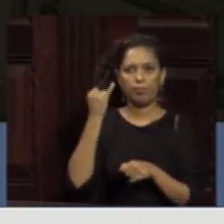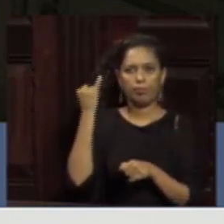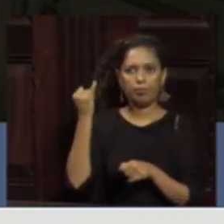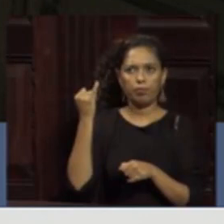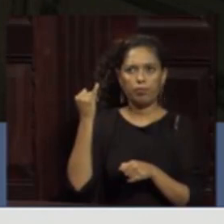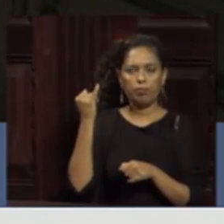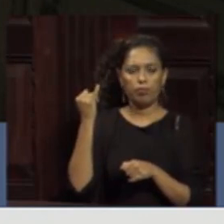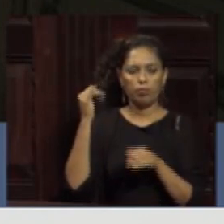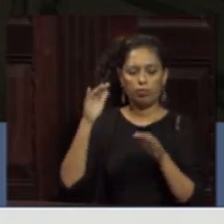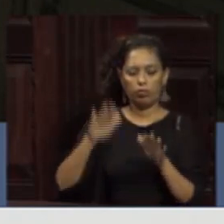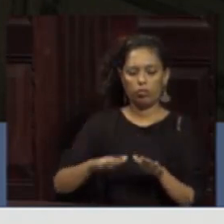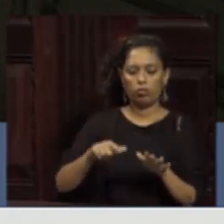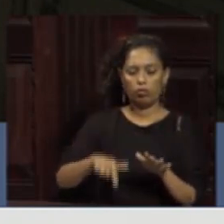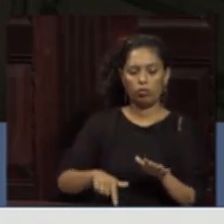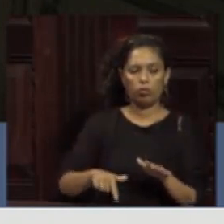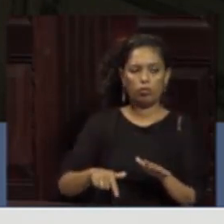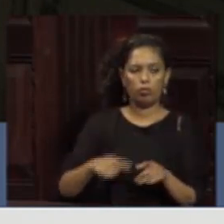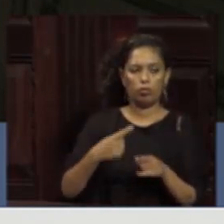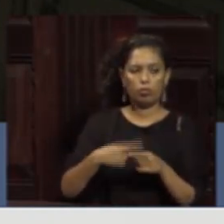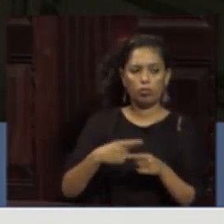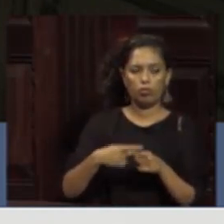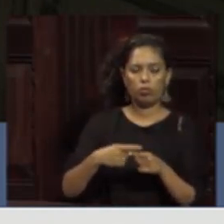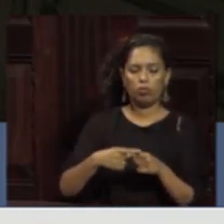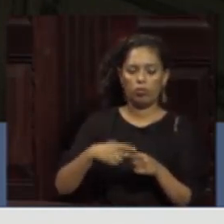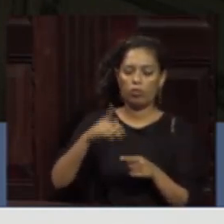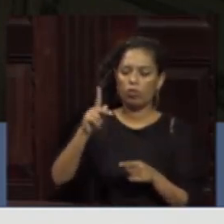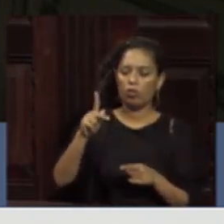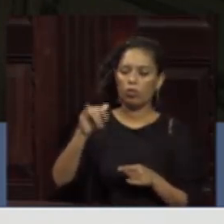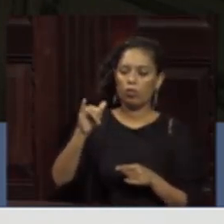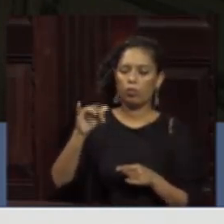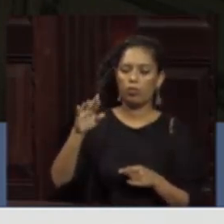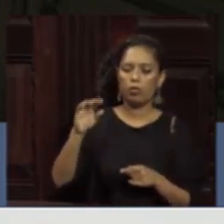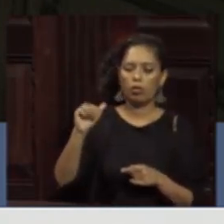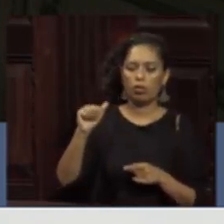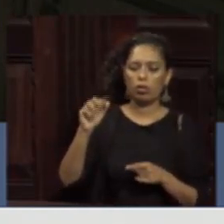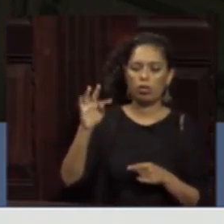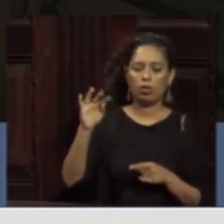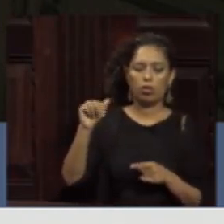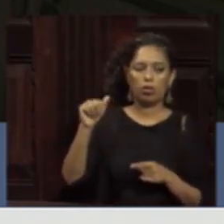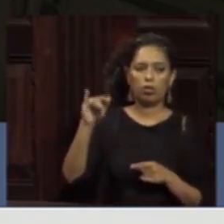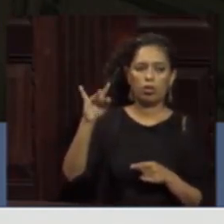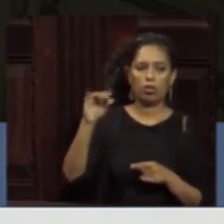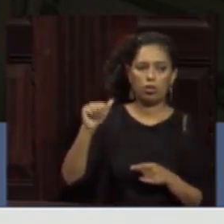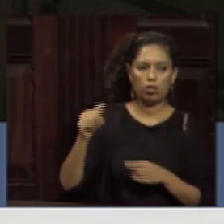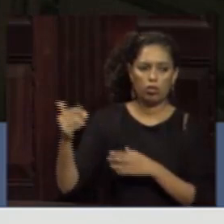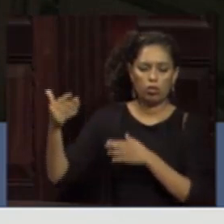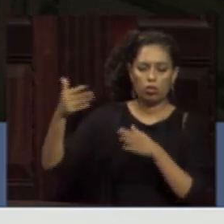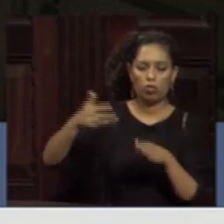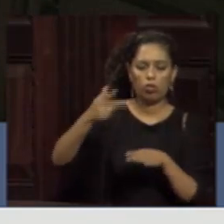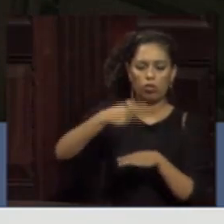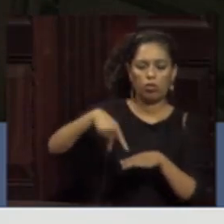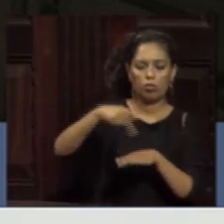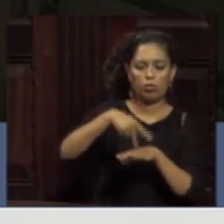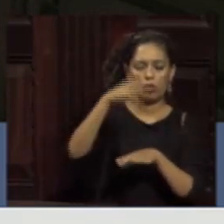É importante estar aqui, por quê? Porque a pirataria, os produtos pirateados, chegam ao Brasil